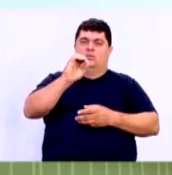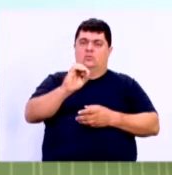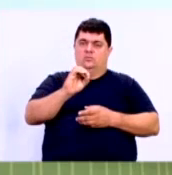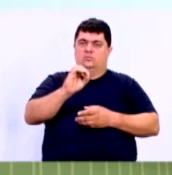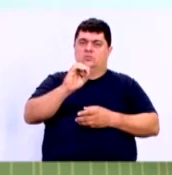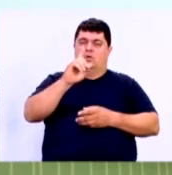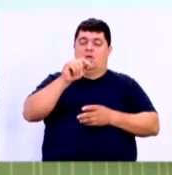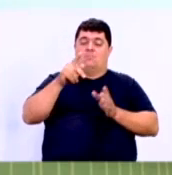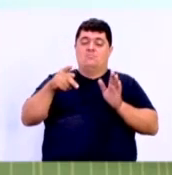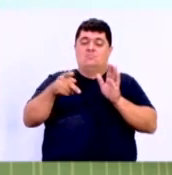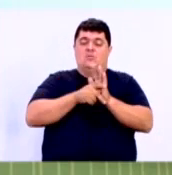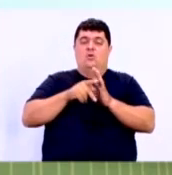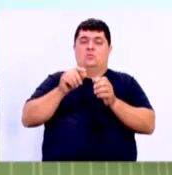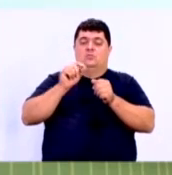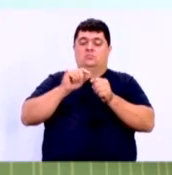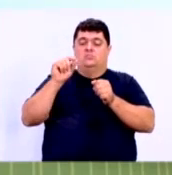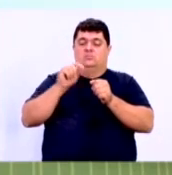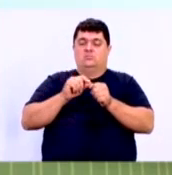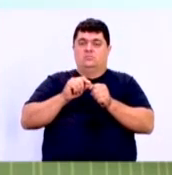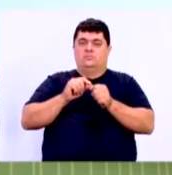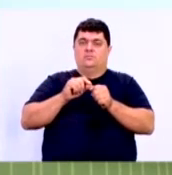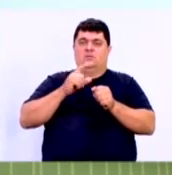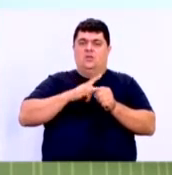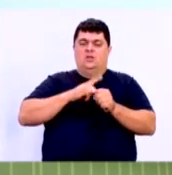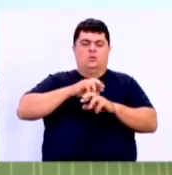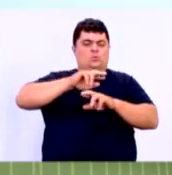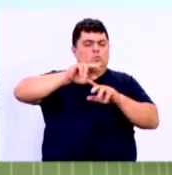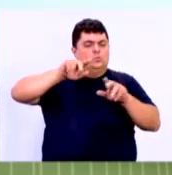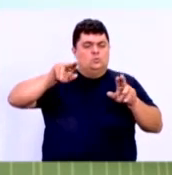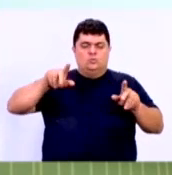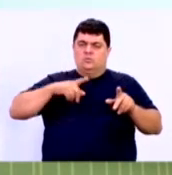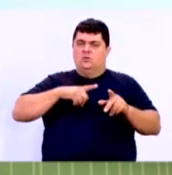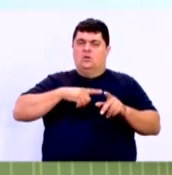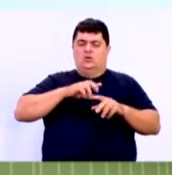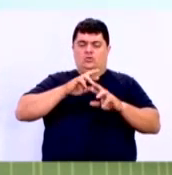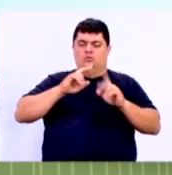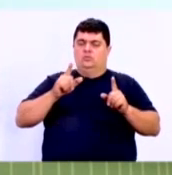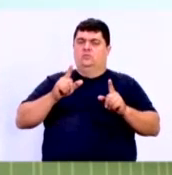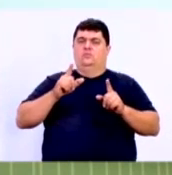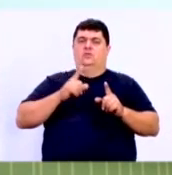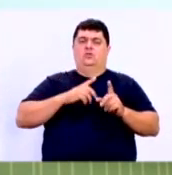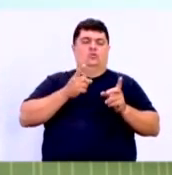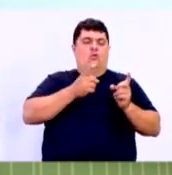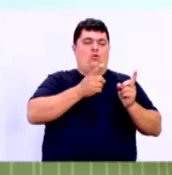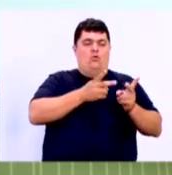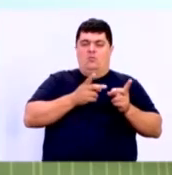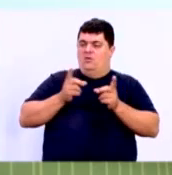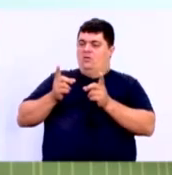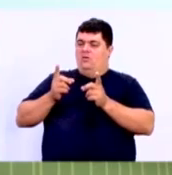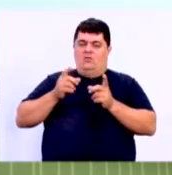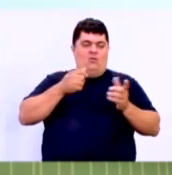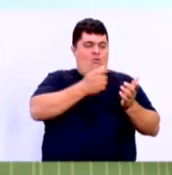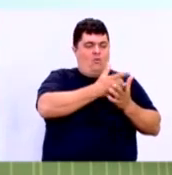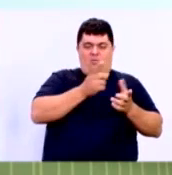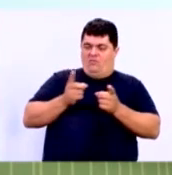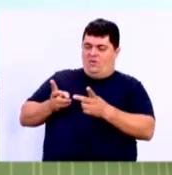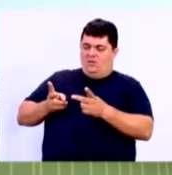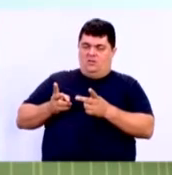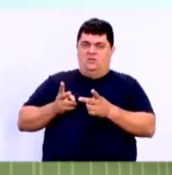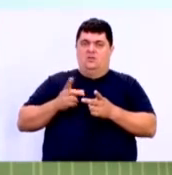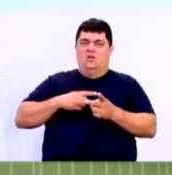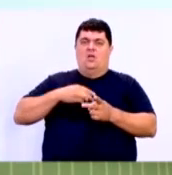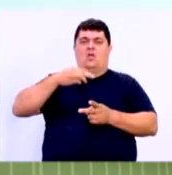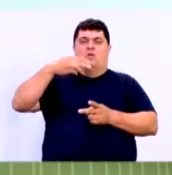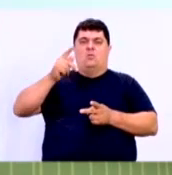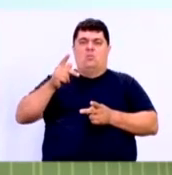à produção. A produção envolve vários fatores, que é bem diferente da simples compra e venda. O que ela envolve? Envolve